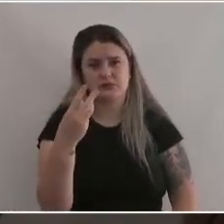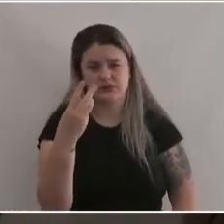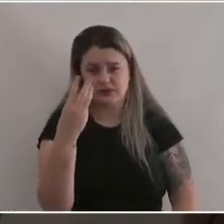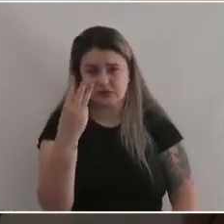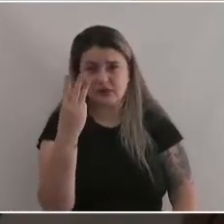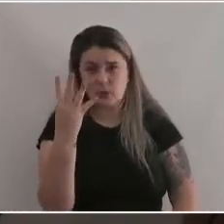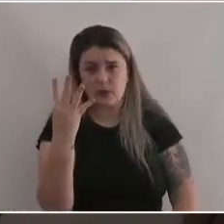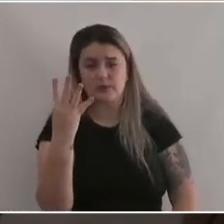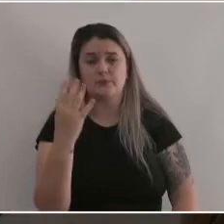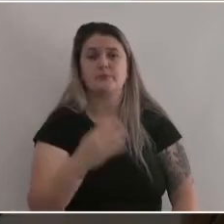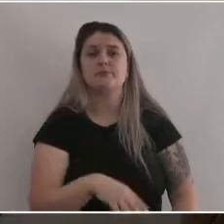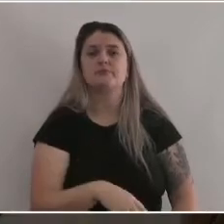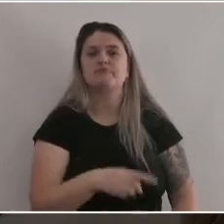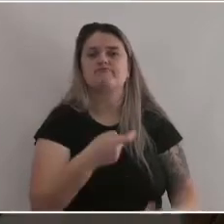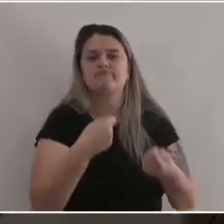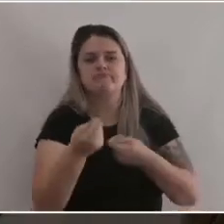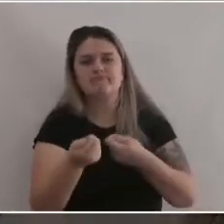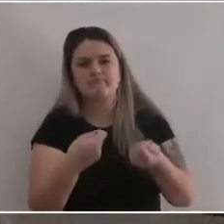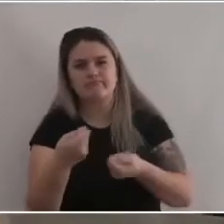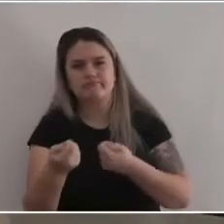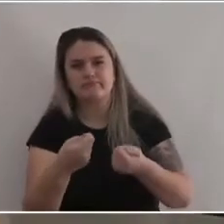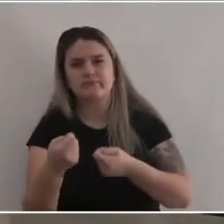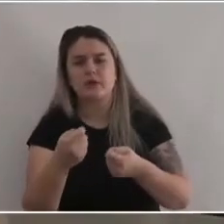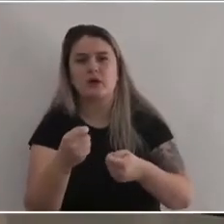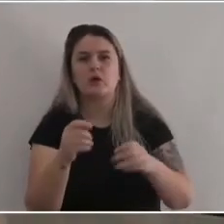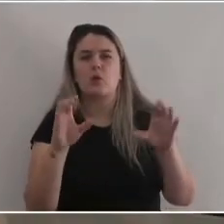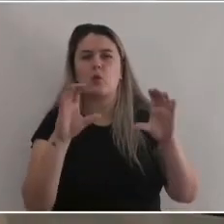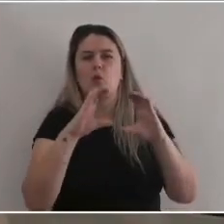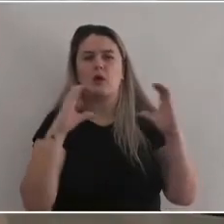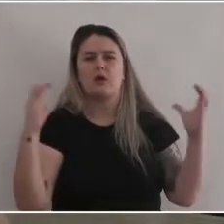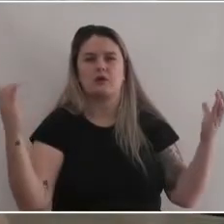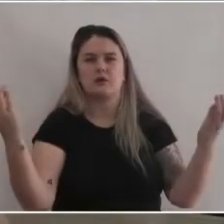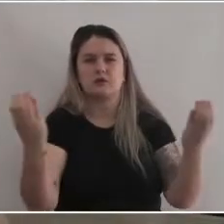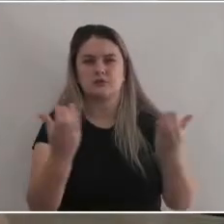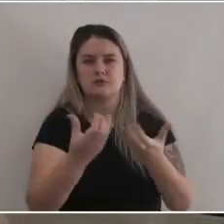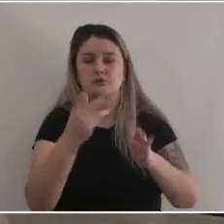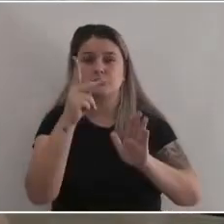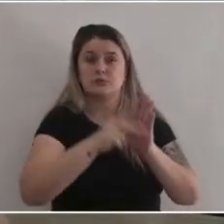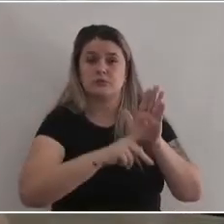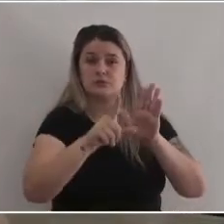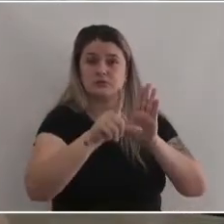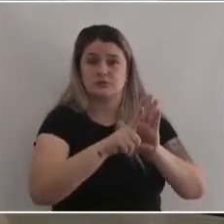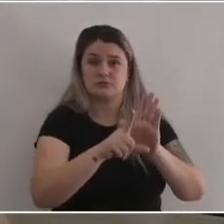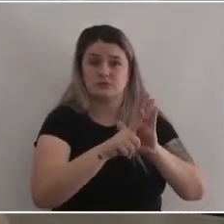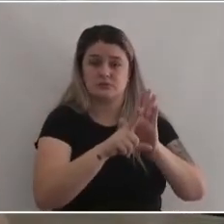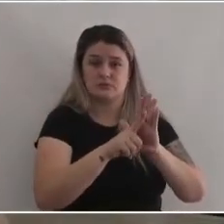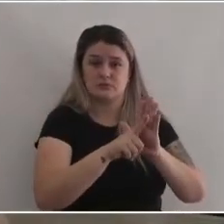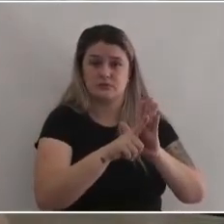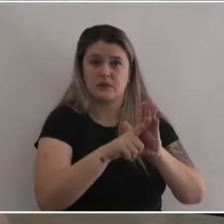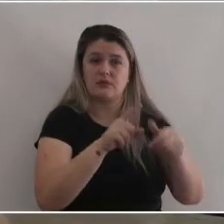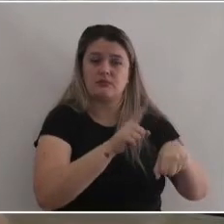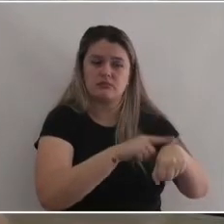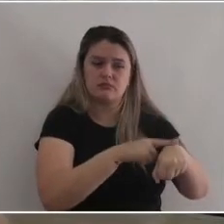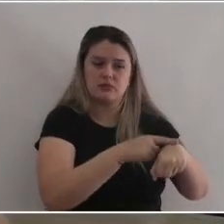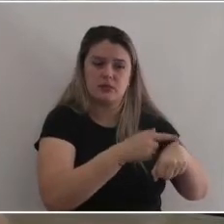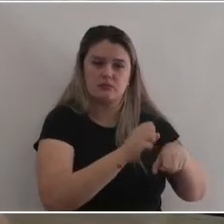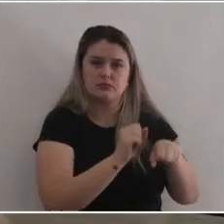27,34%. Tramita no Congresso um projeto de lei que, durante a